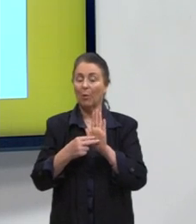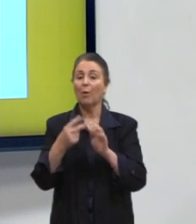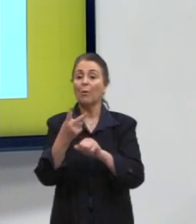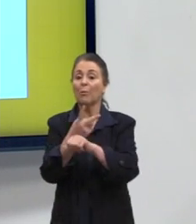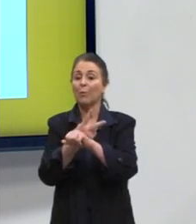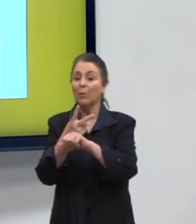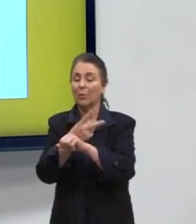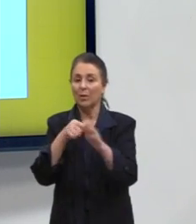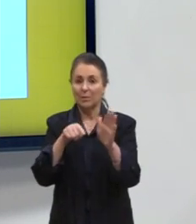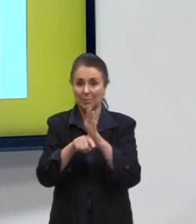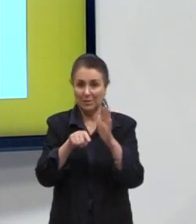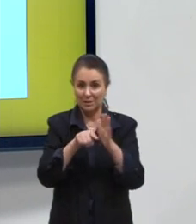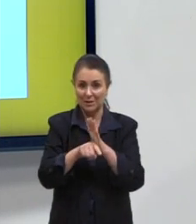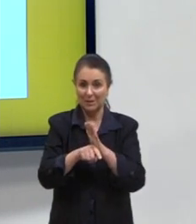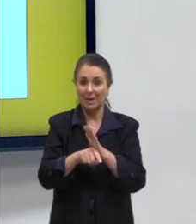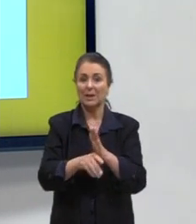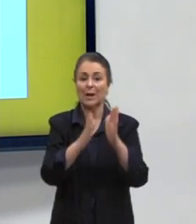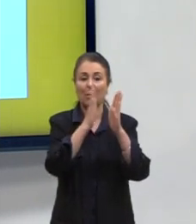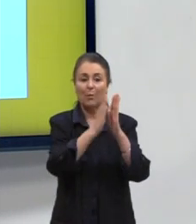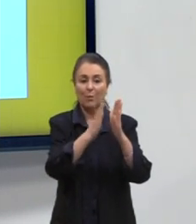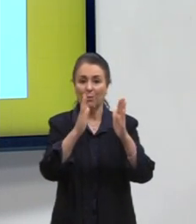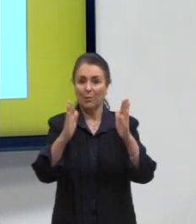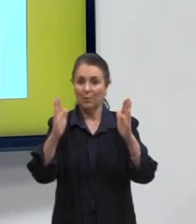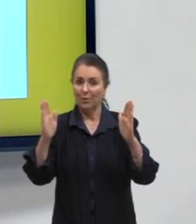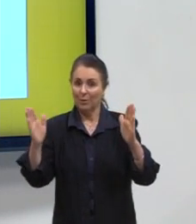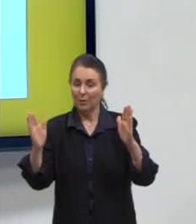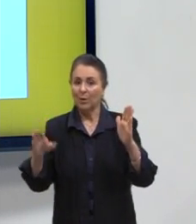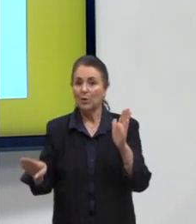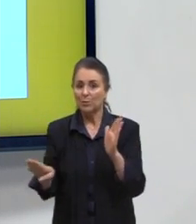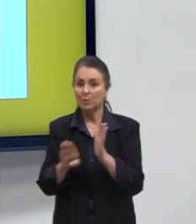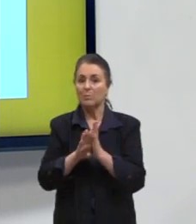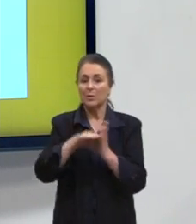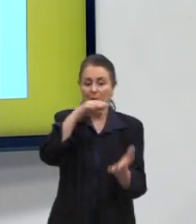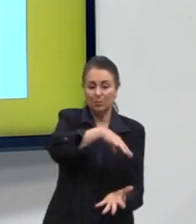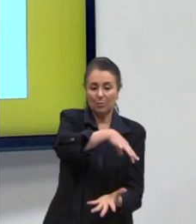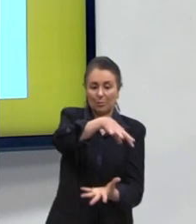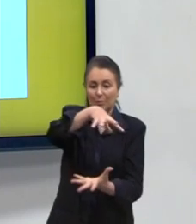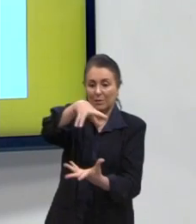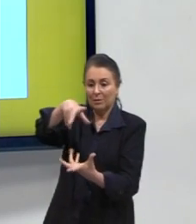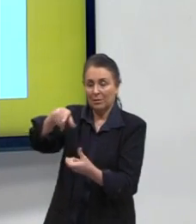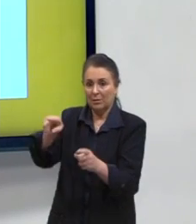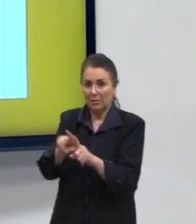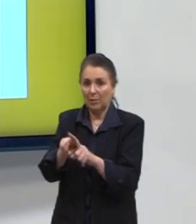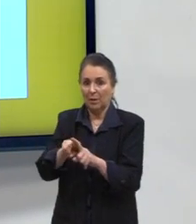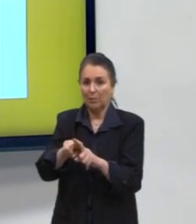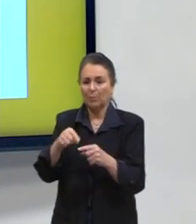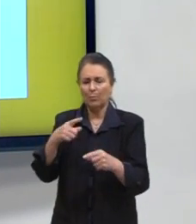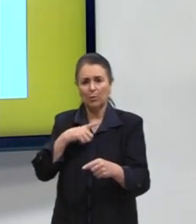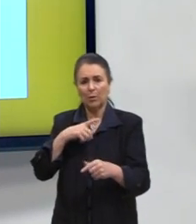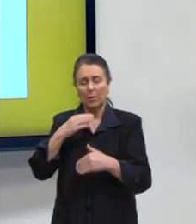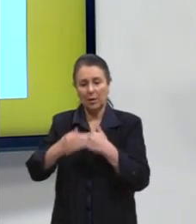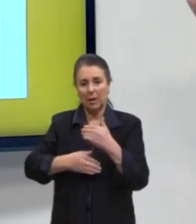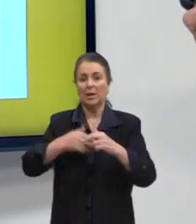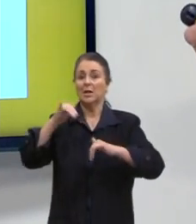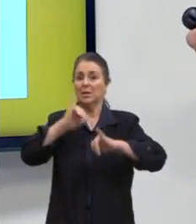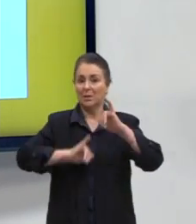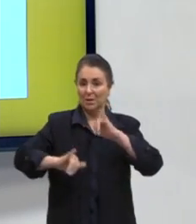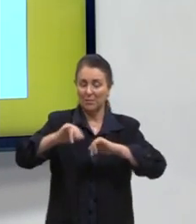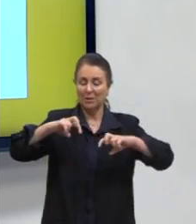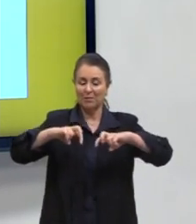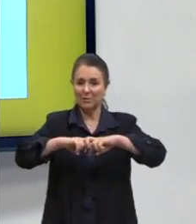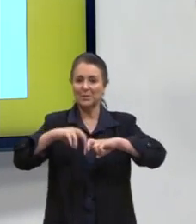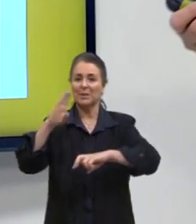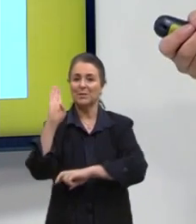sobre o antropoceno as questões dos limites planetários porque envolve química física biologia